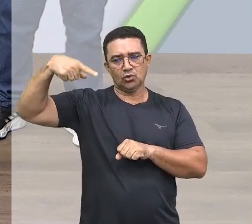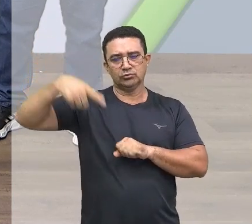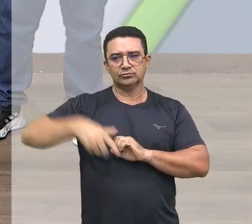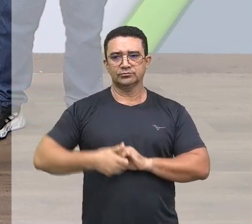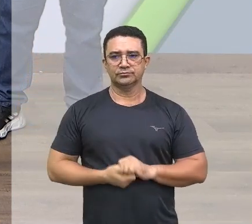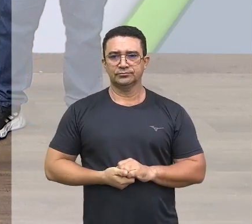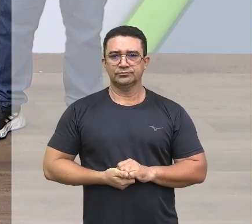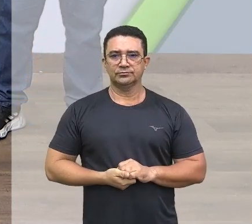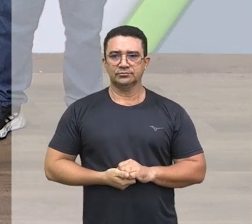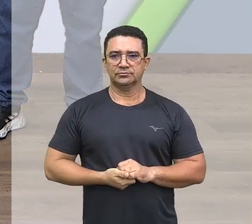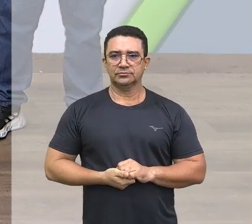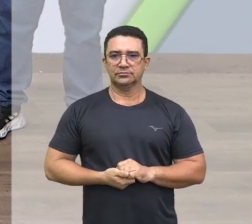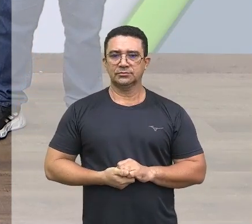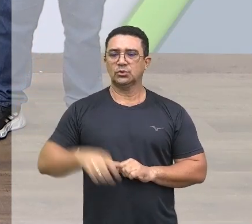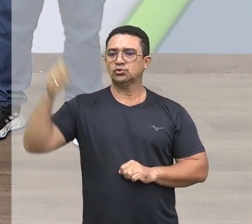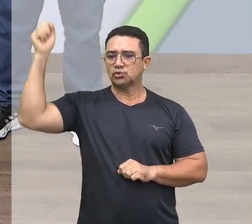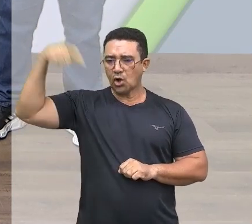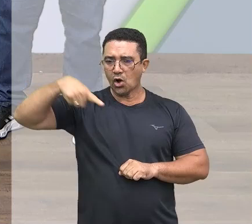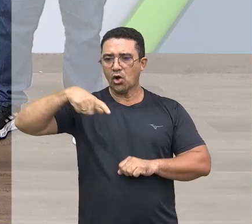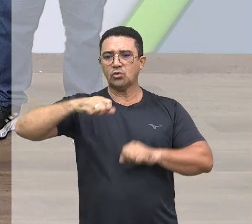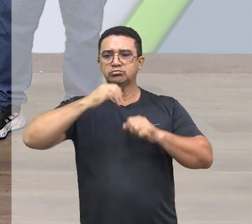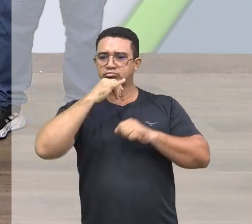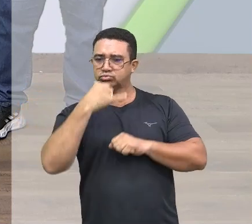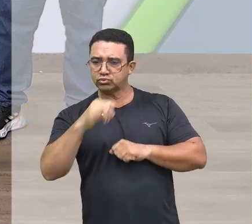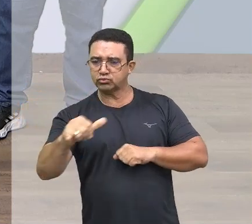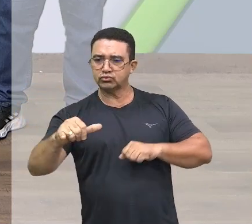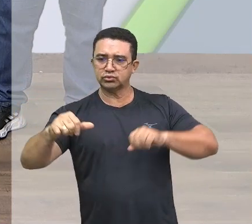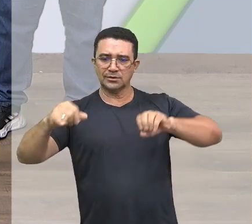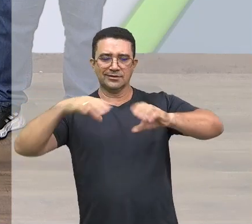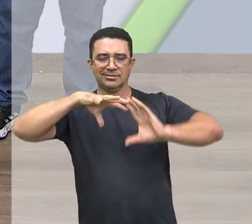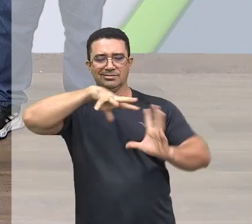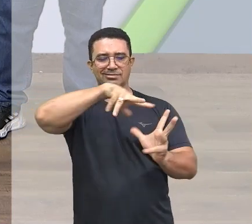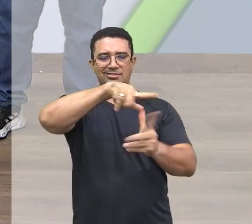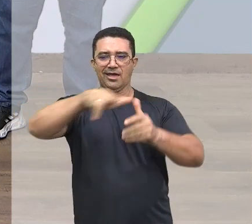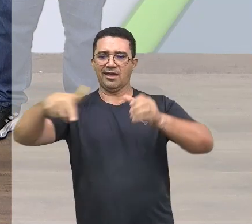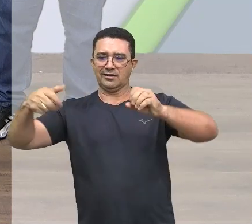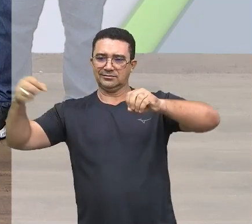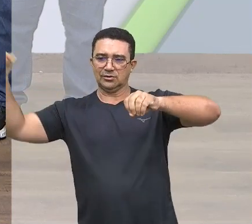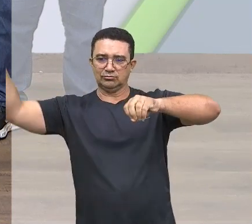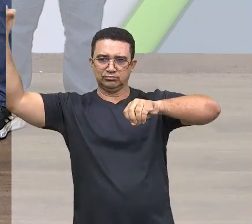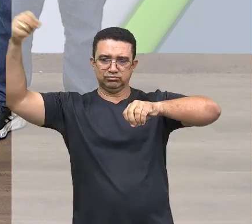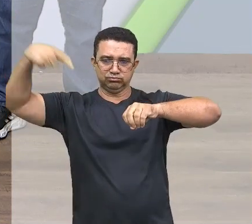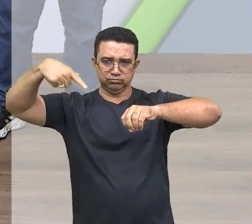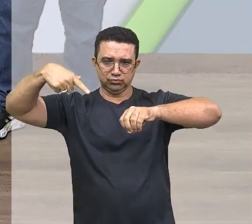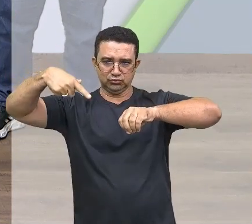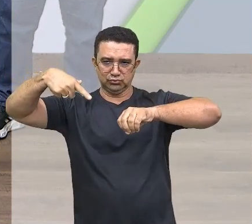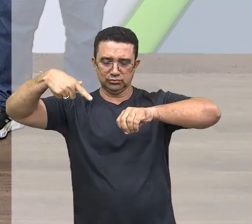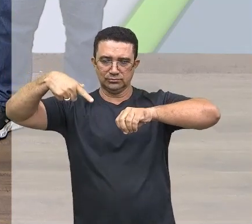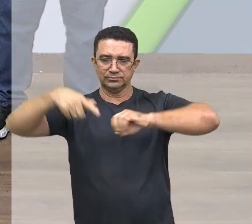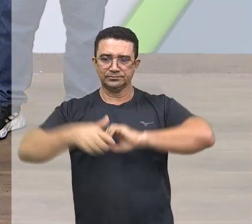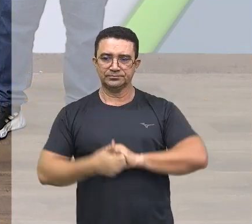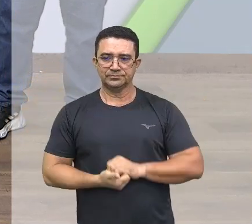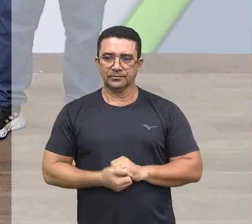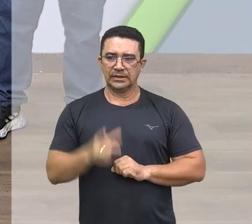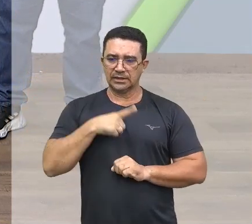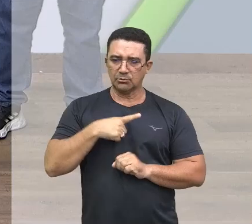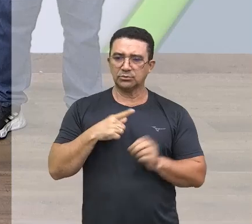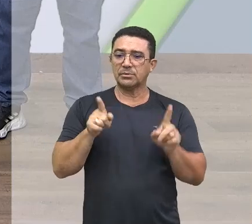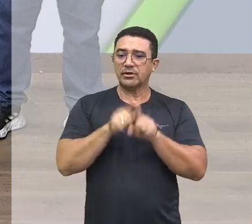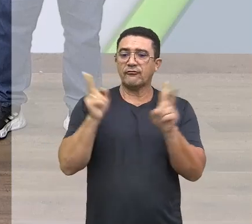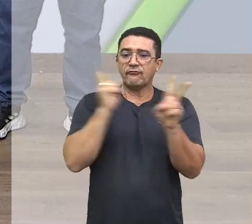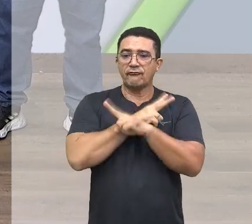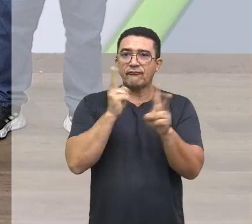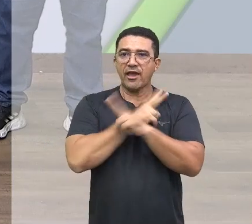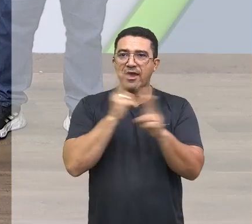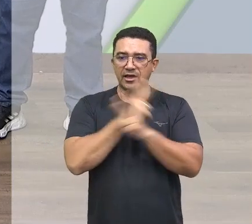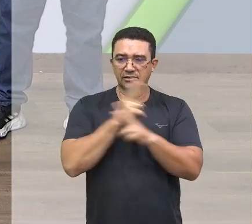aqui, irradiando energia em direção à Terra, não é? A radiação solar. Bom, nós temos o vento também, que